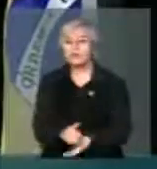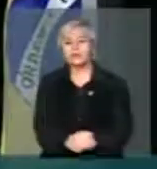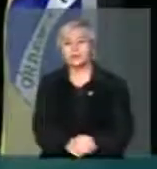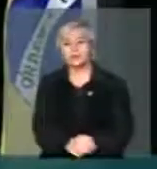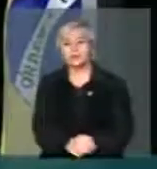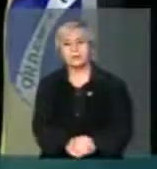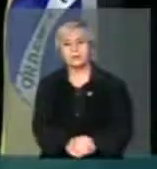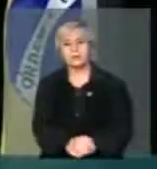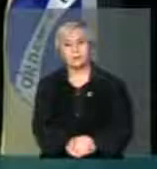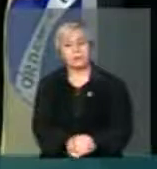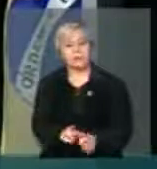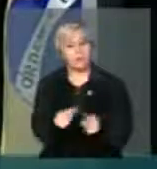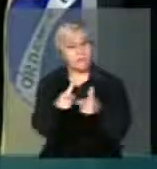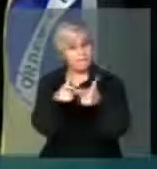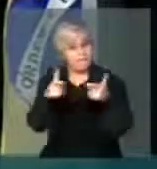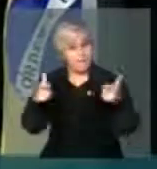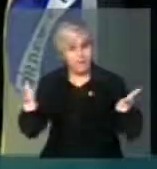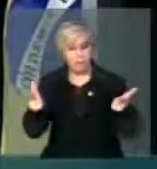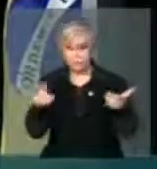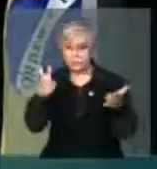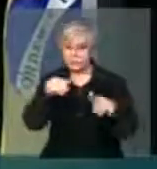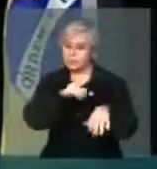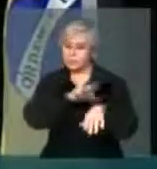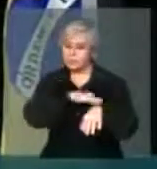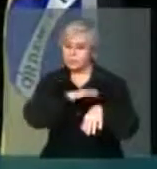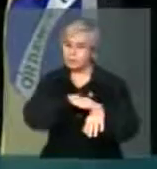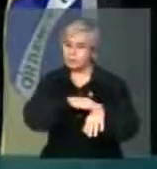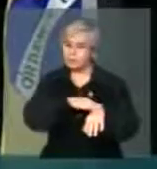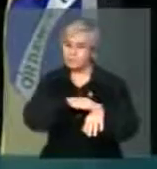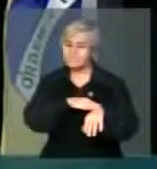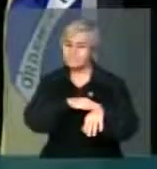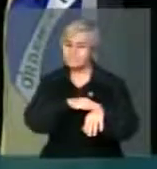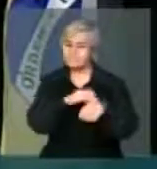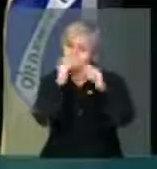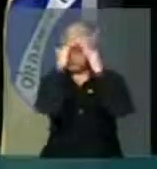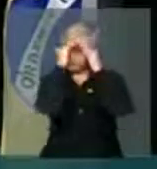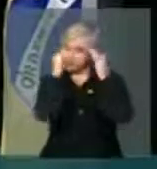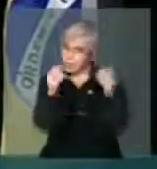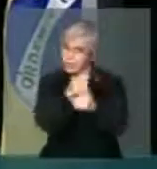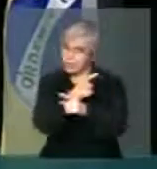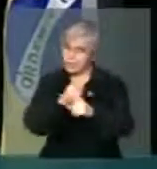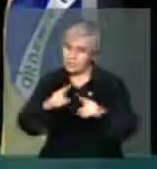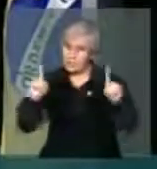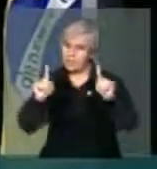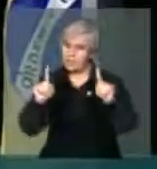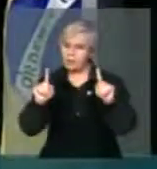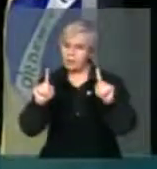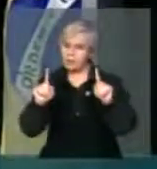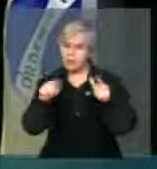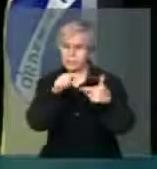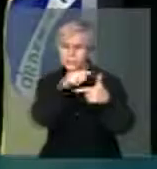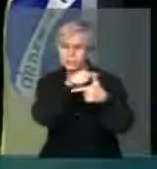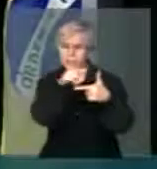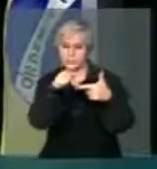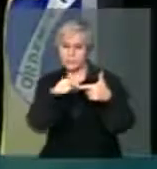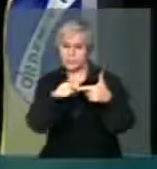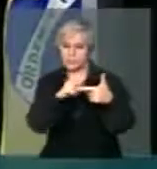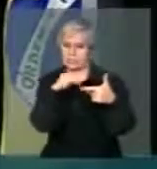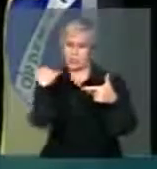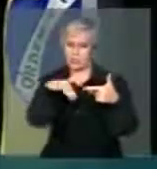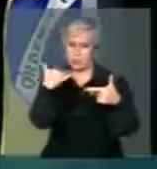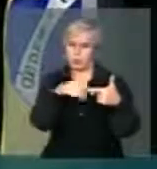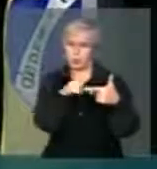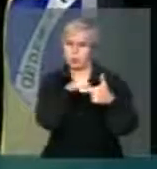que na grande maioria das vezes, de fato, não obedece a esses pré-requisitos de relevância e